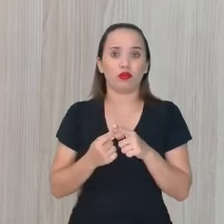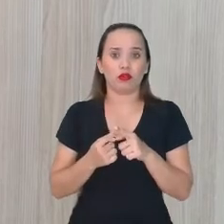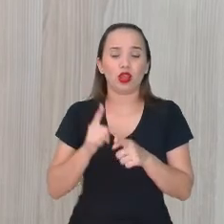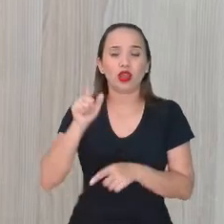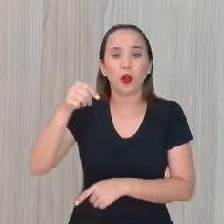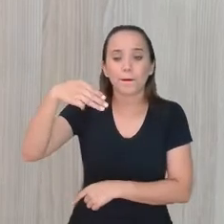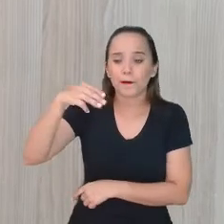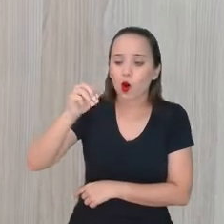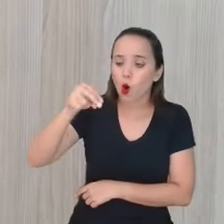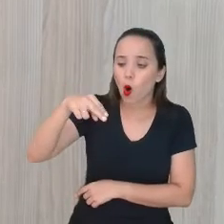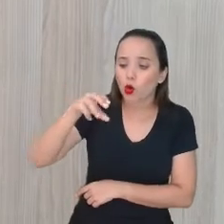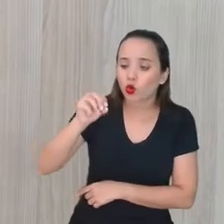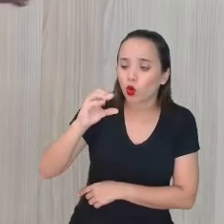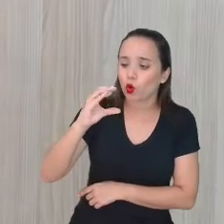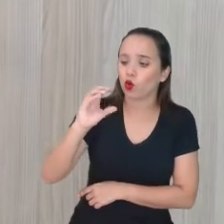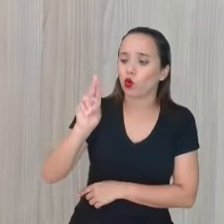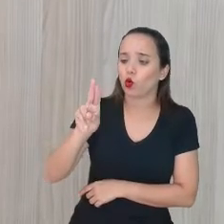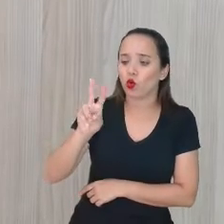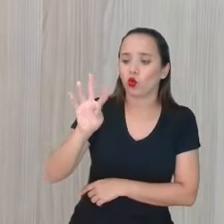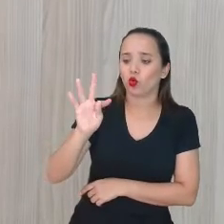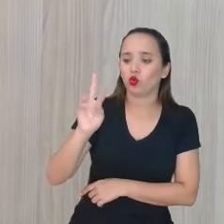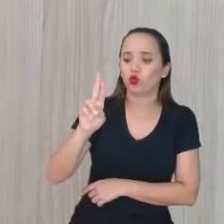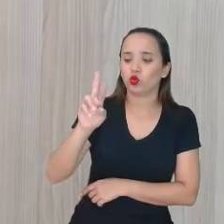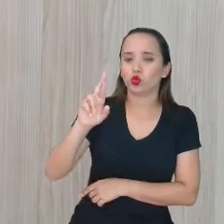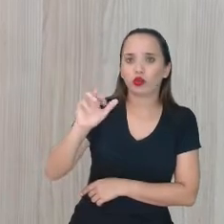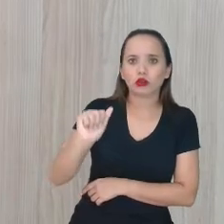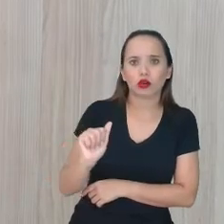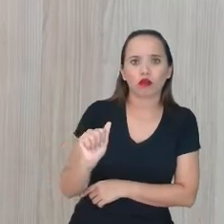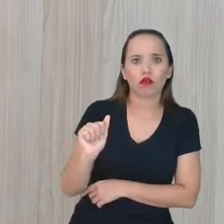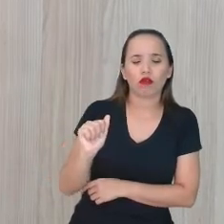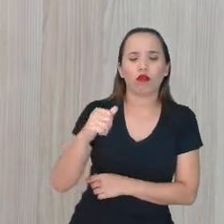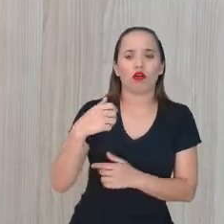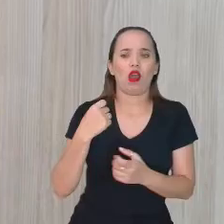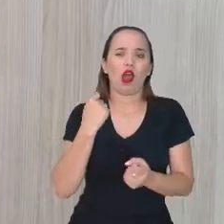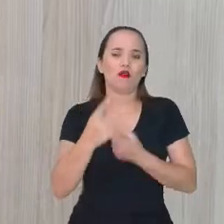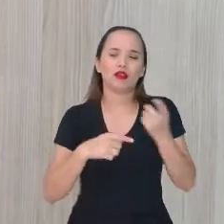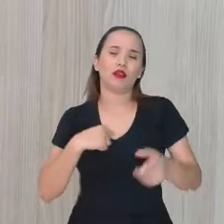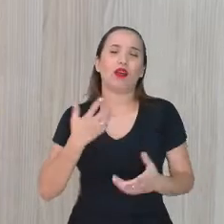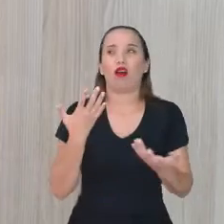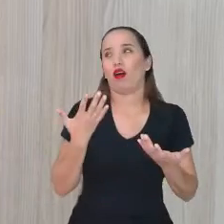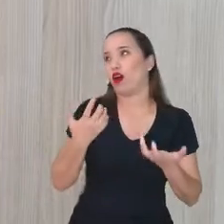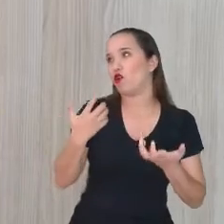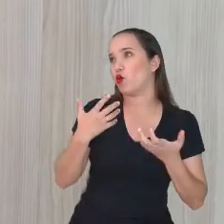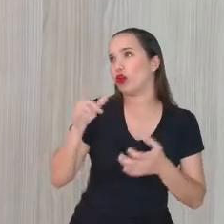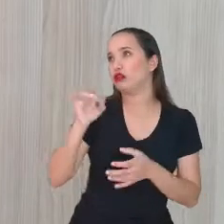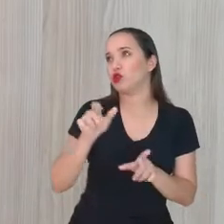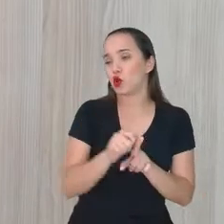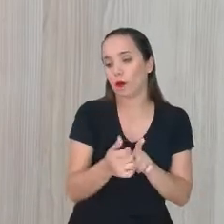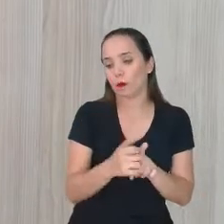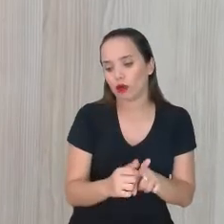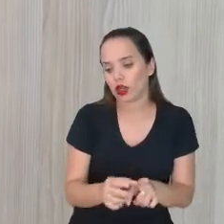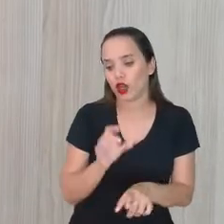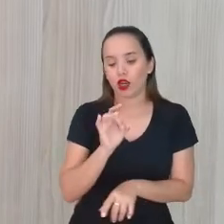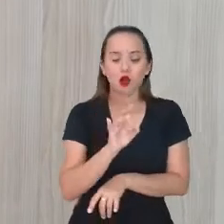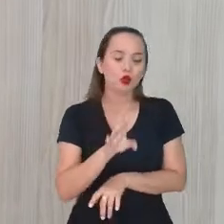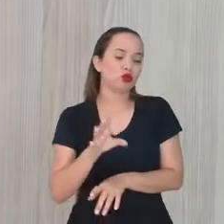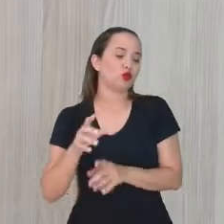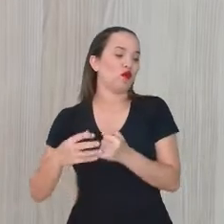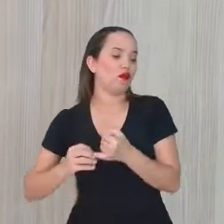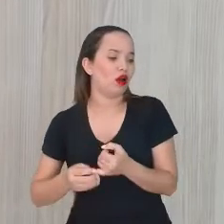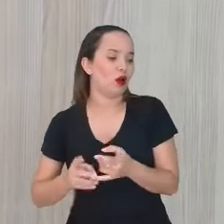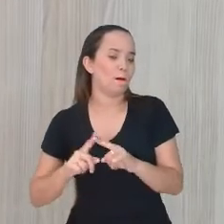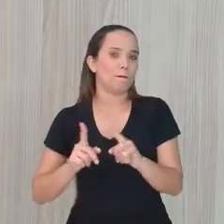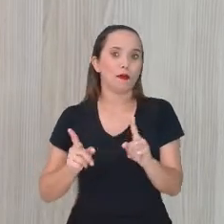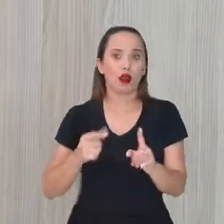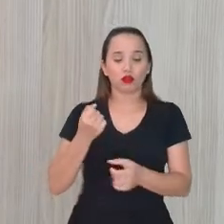seja, eu quero só soja aqui, eu quero só milho aqui. Mas aí nesse processo, né, o manejo muitas vezes não